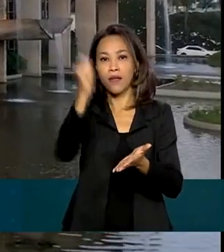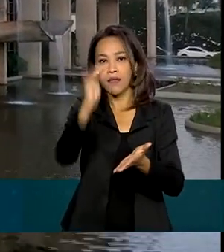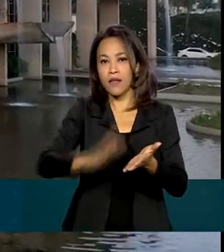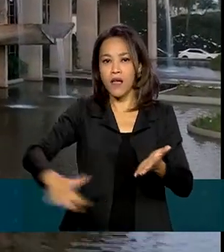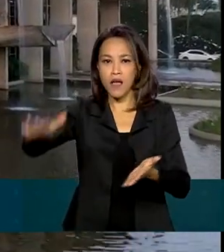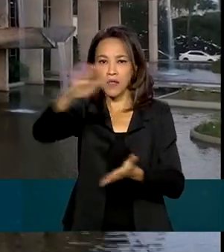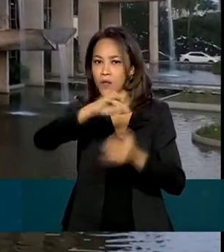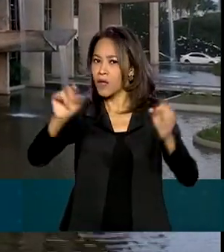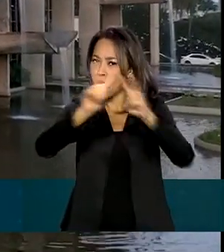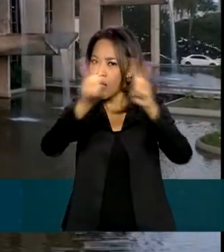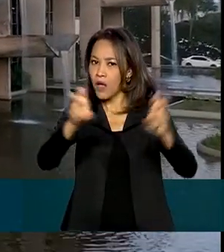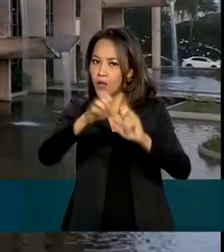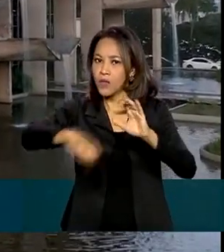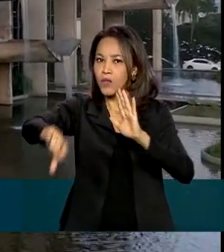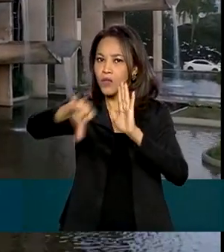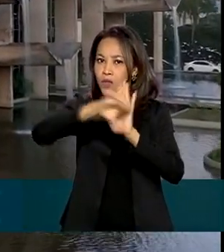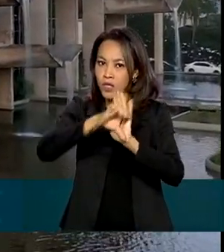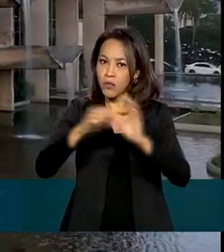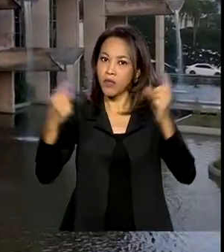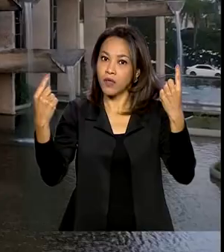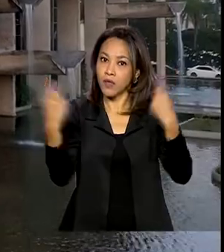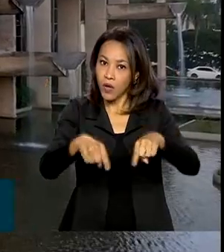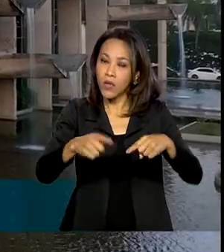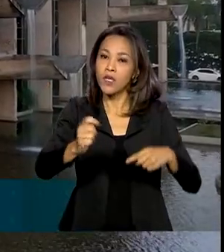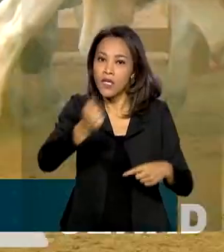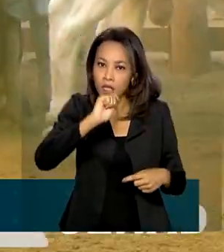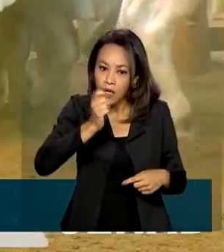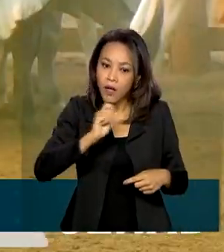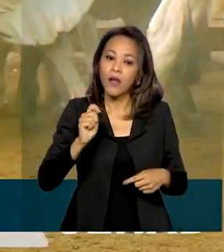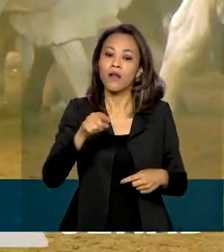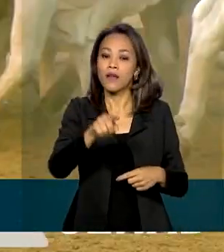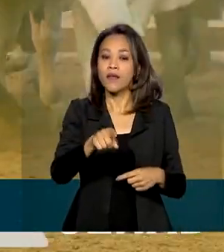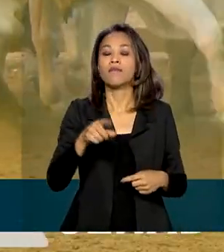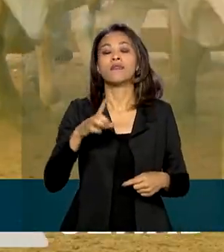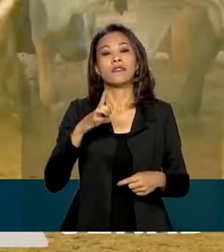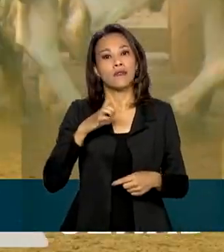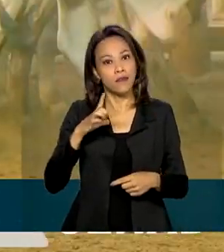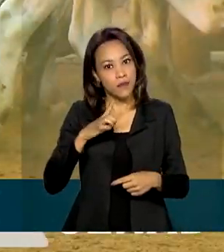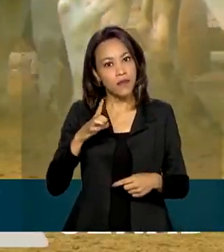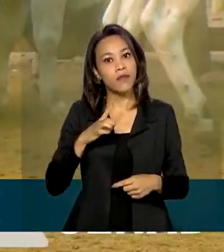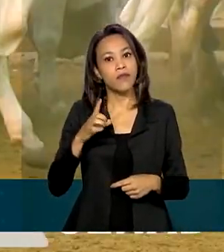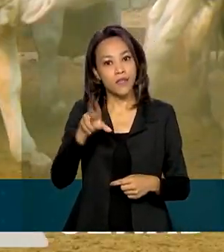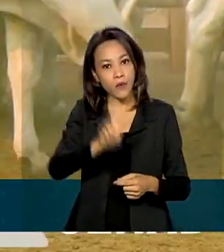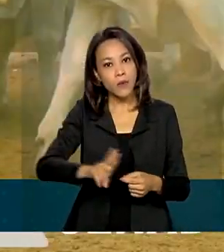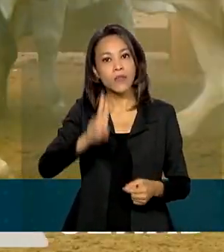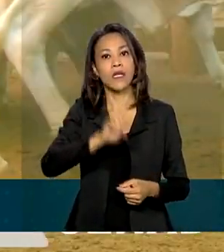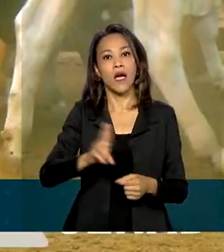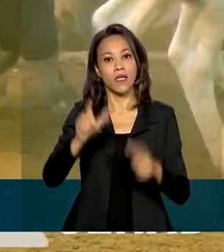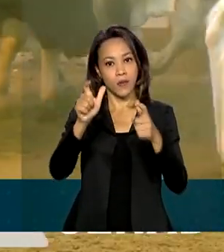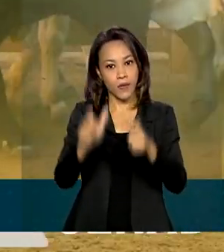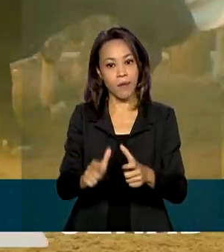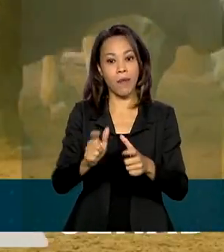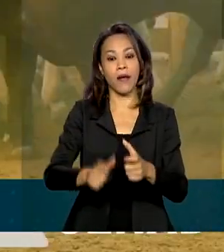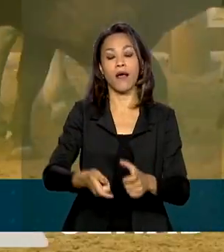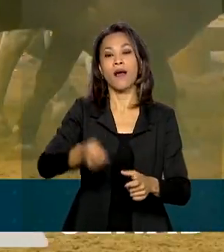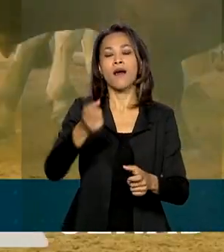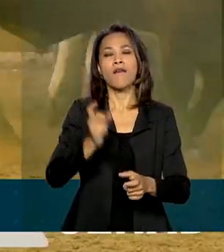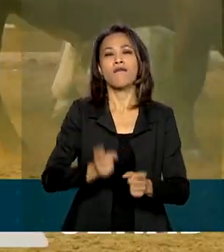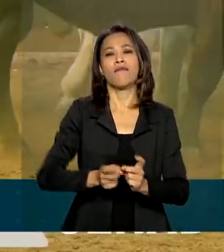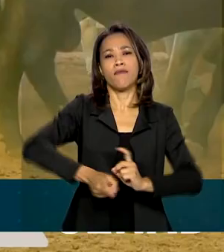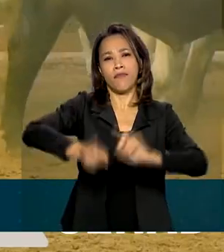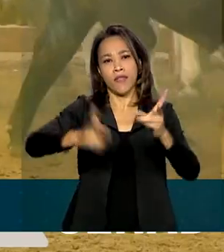Drogas do Ministério da Justiça e Segurança Pública passou a ser usada também para leiloar bens